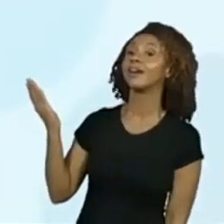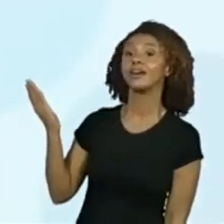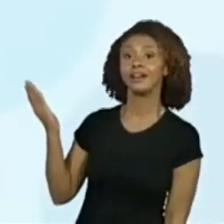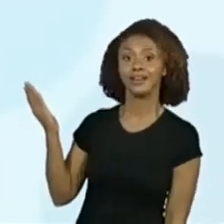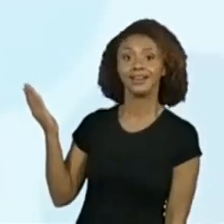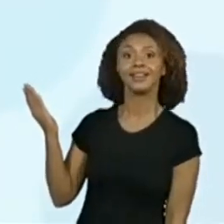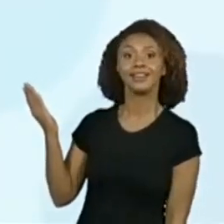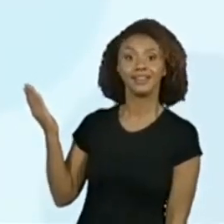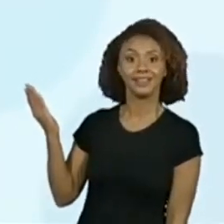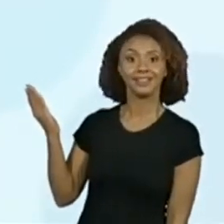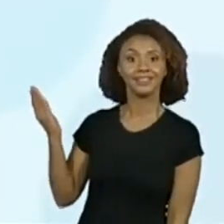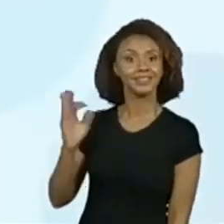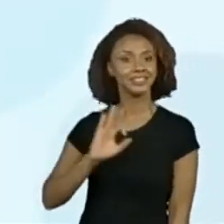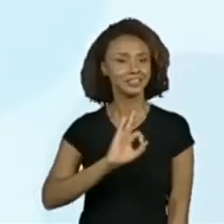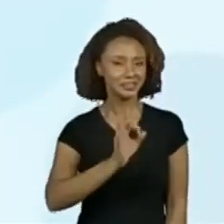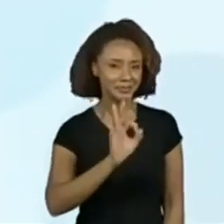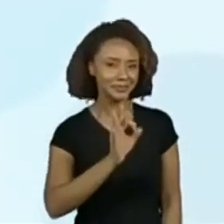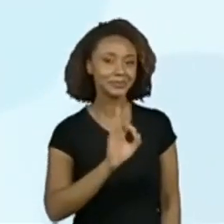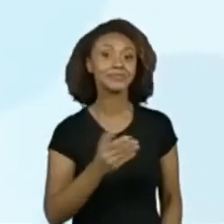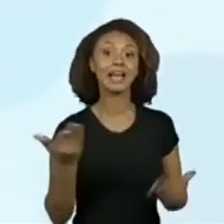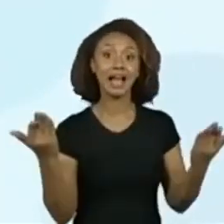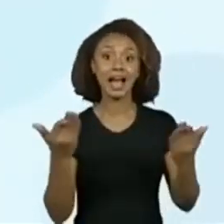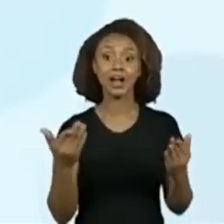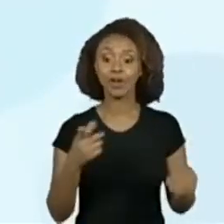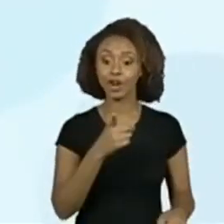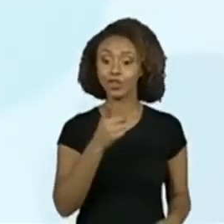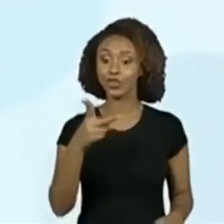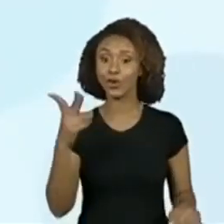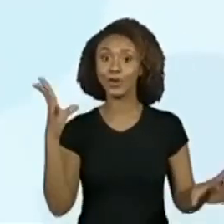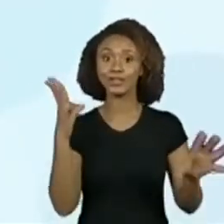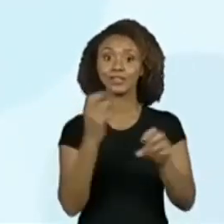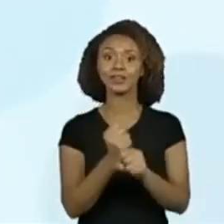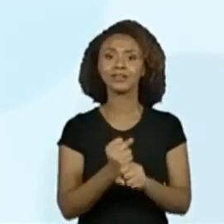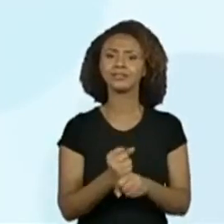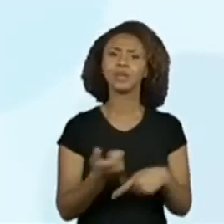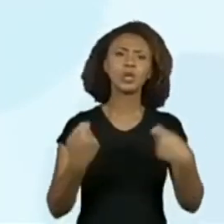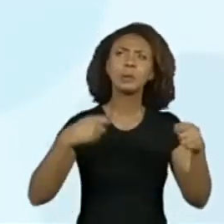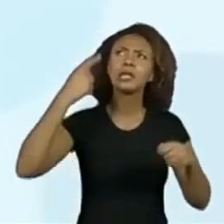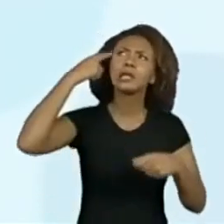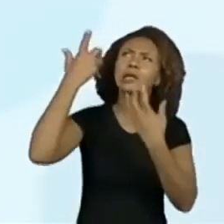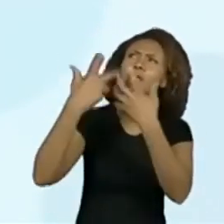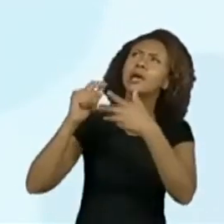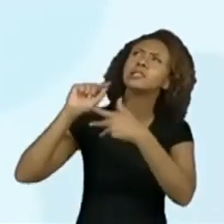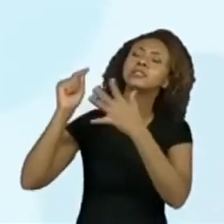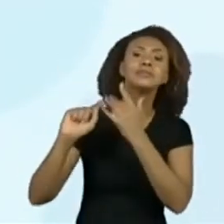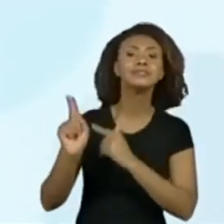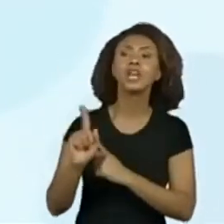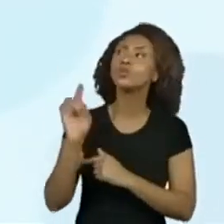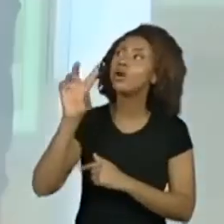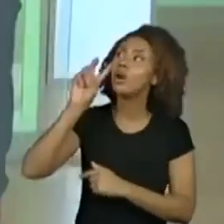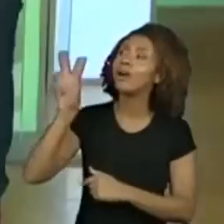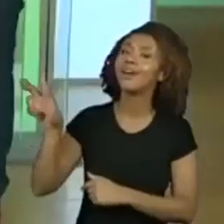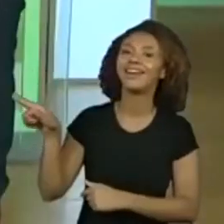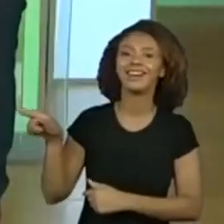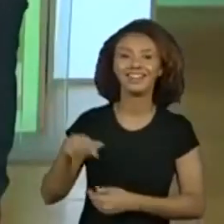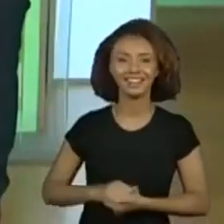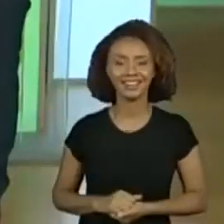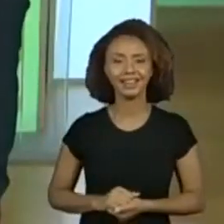é agora Mateus tem 12 carrinhos não precisou muito apenas fazer a leitura